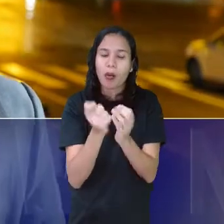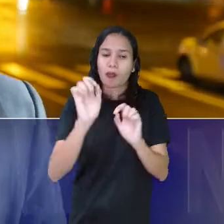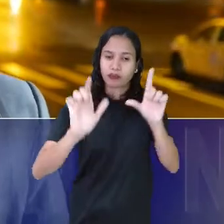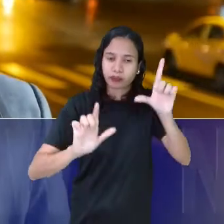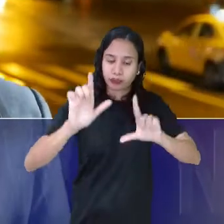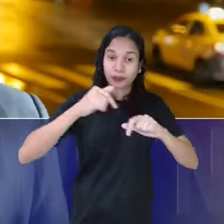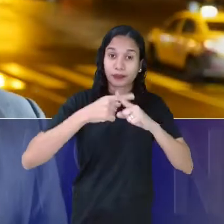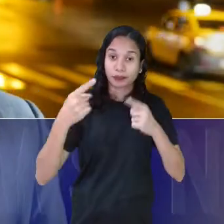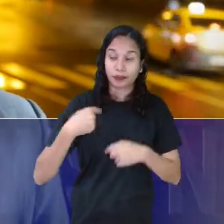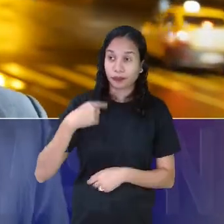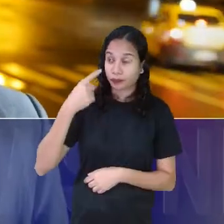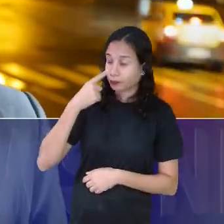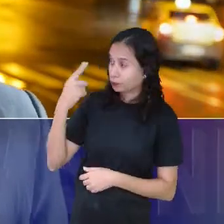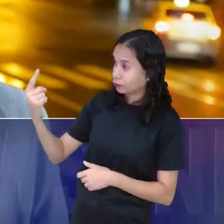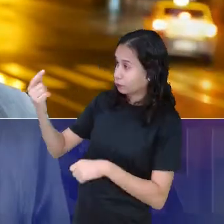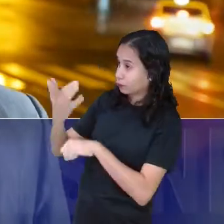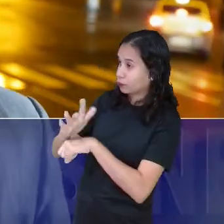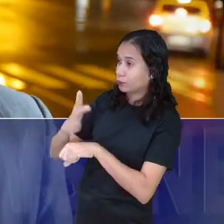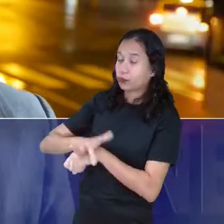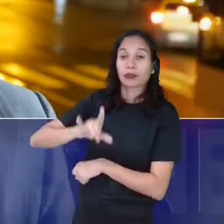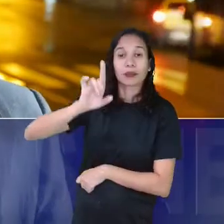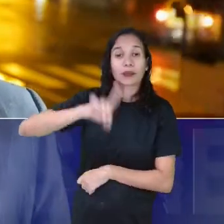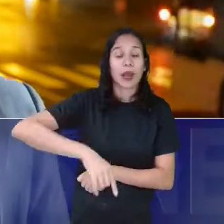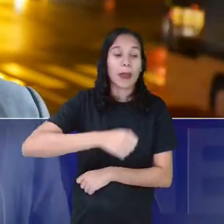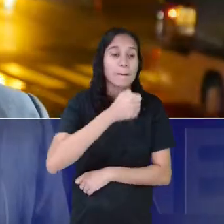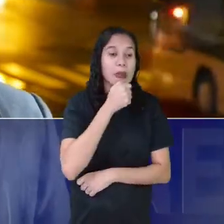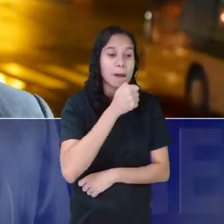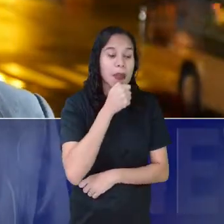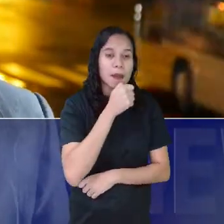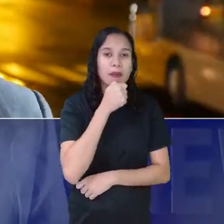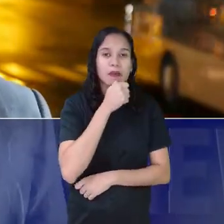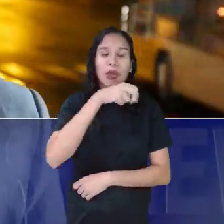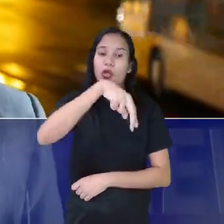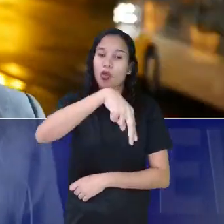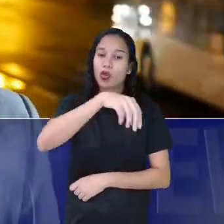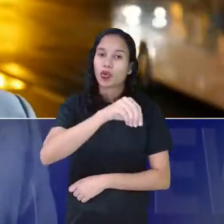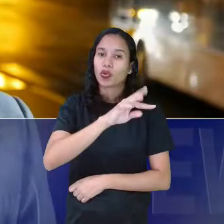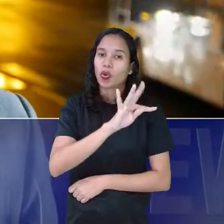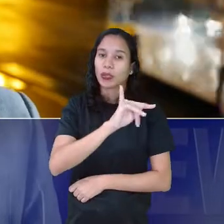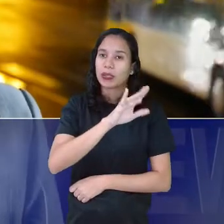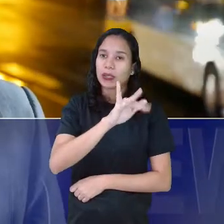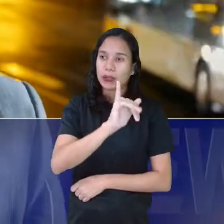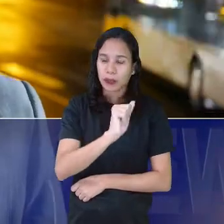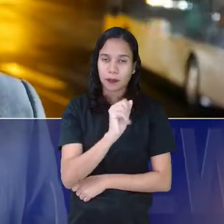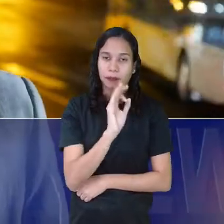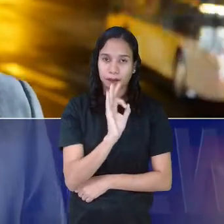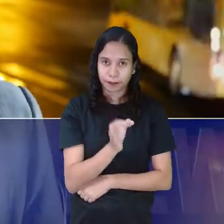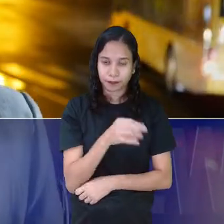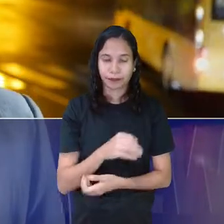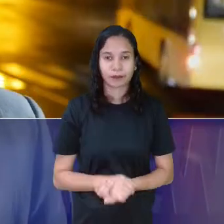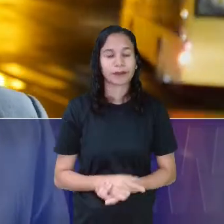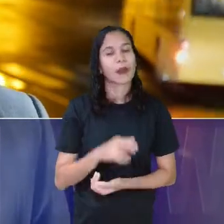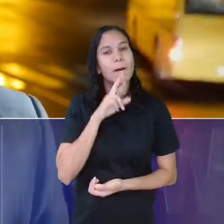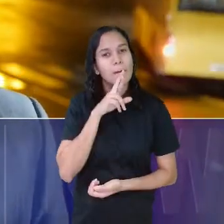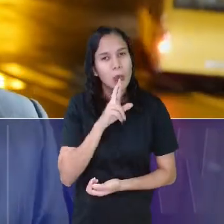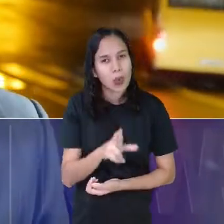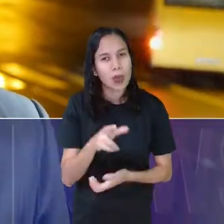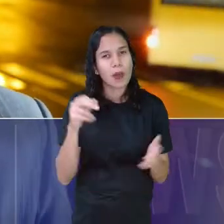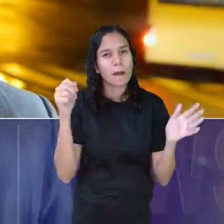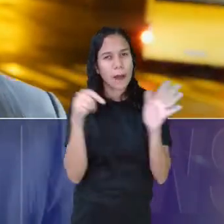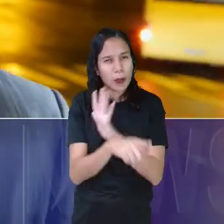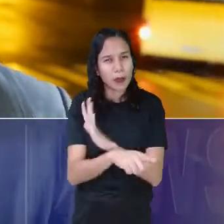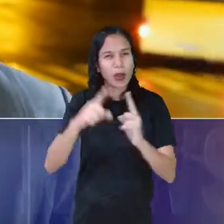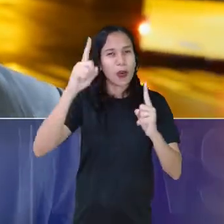mas o que está sendo feito no momento é uma notícia, tá? Está sendo apresentada uma notícia. Pronto, eles responderam o que eu perguntei, né? Que